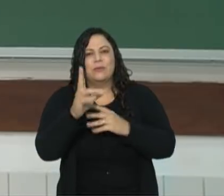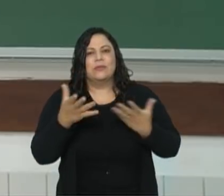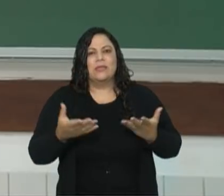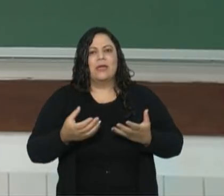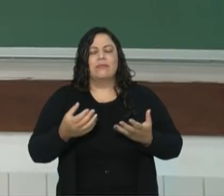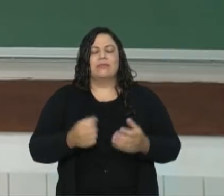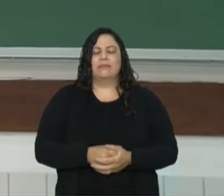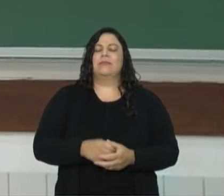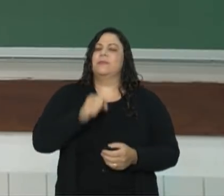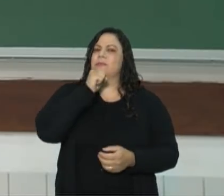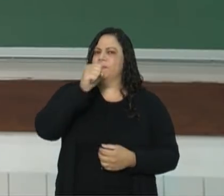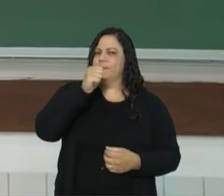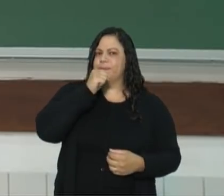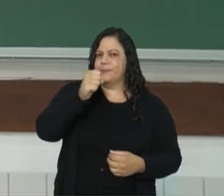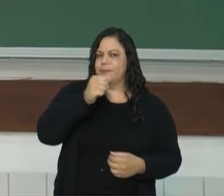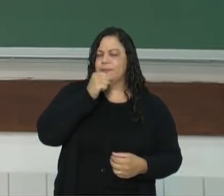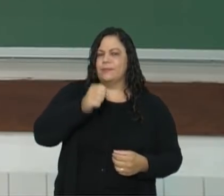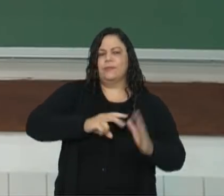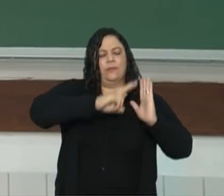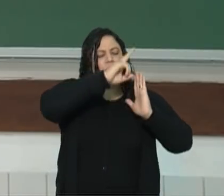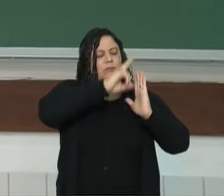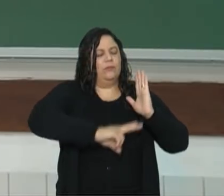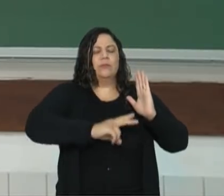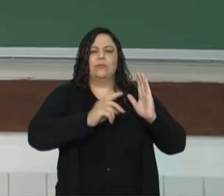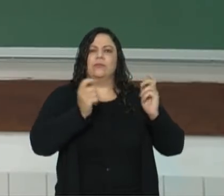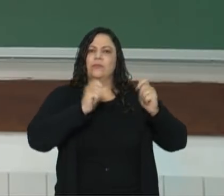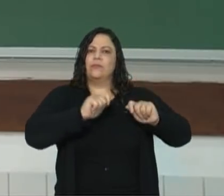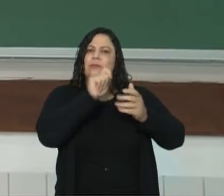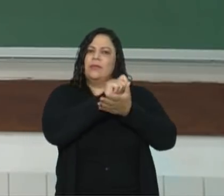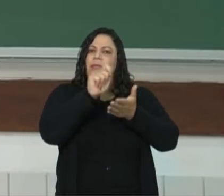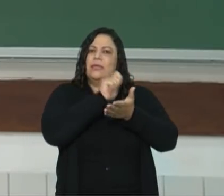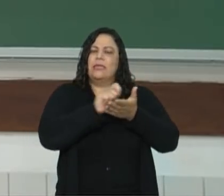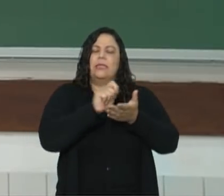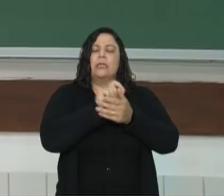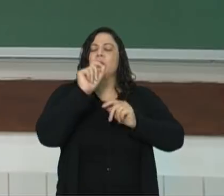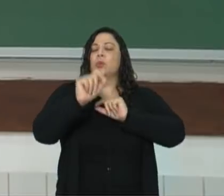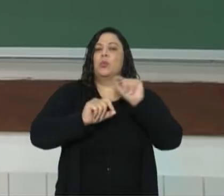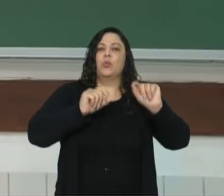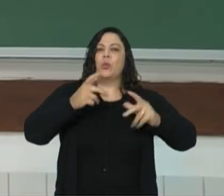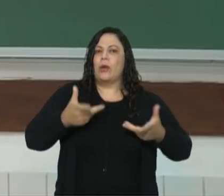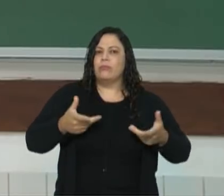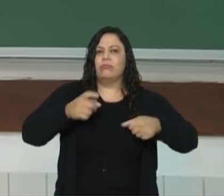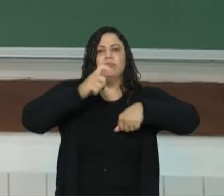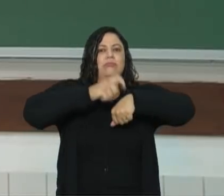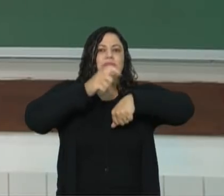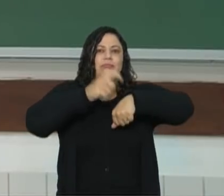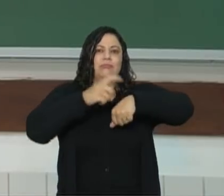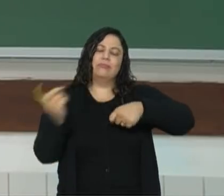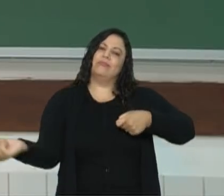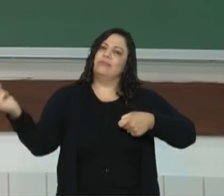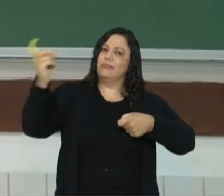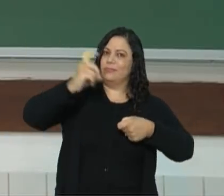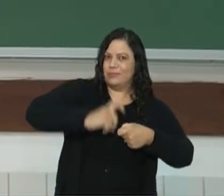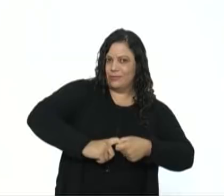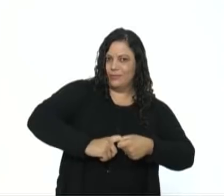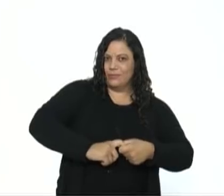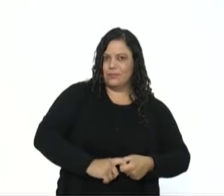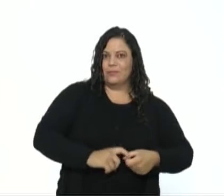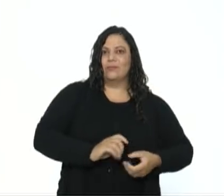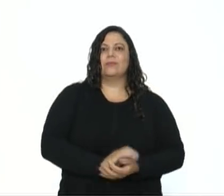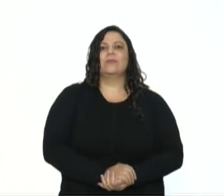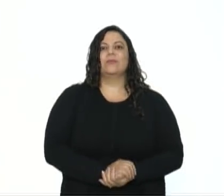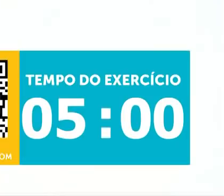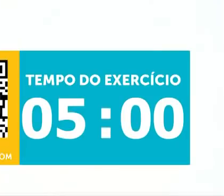uma reportagem ou o repórter, eu leio uma reportagem, eu identifico qual pessoa do discurso? Tempo e eu volto para a gente ir fechando.